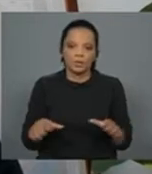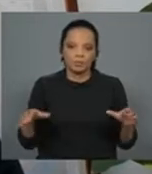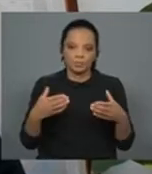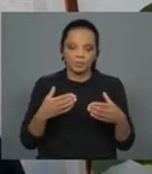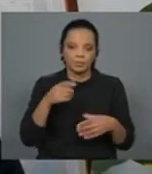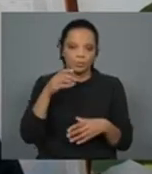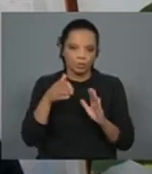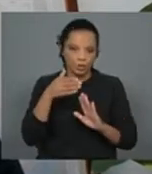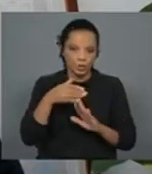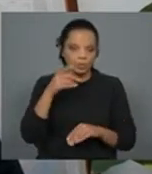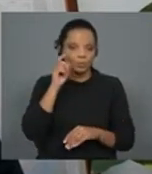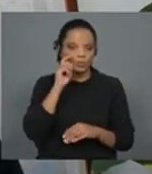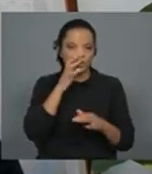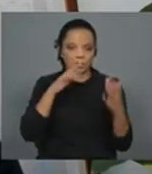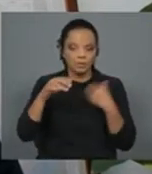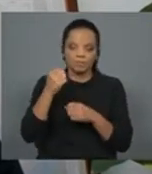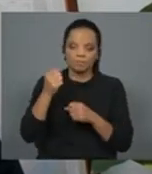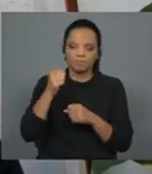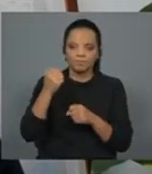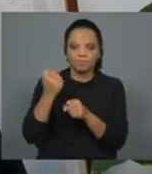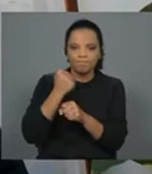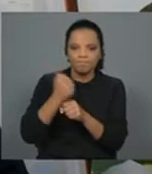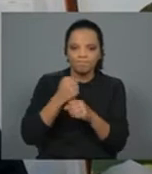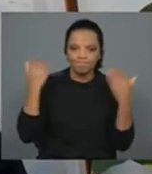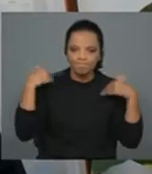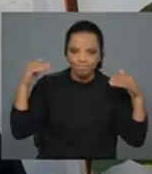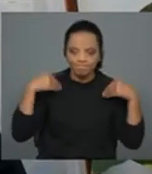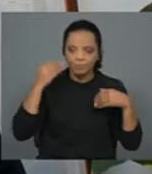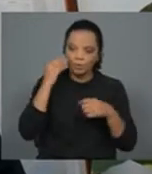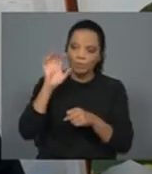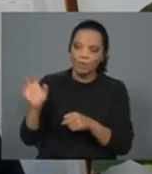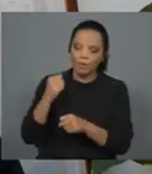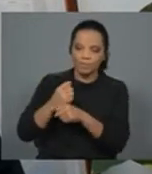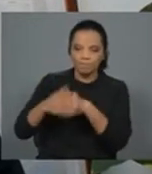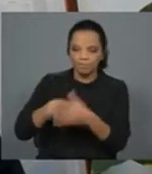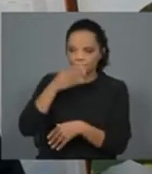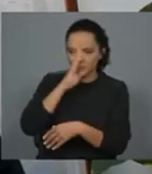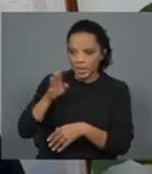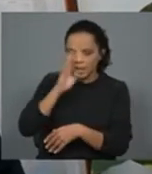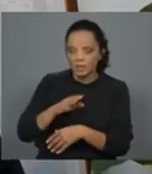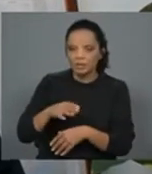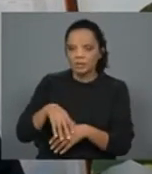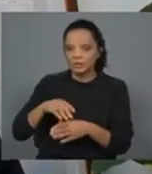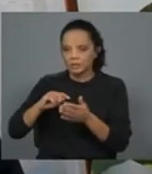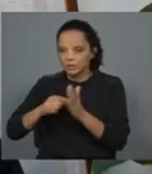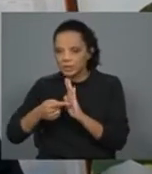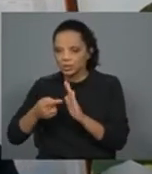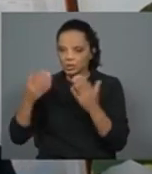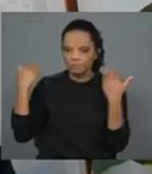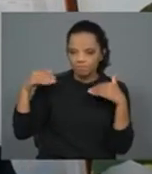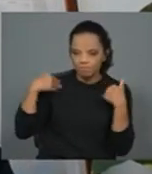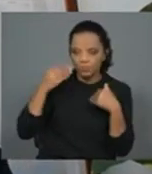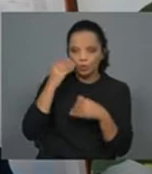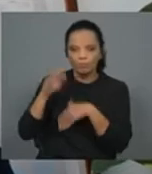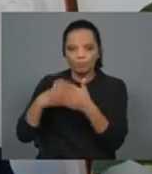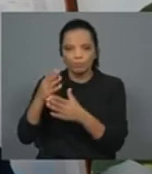Civil tem feito exercícios não só do ponto de vista operacional, que treinam e testam os procedimentos de uma resposta operacional em caso